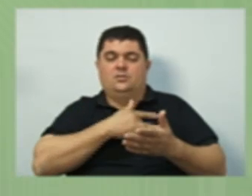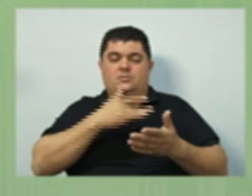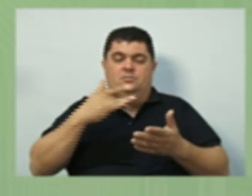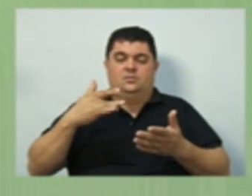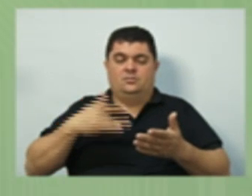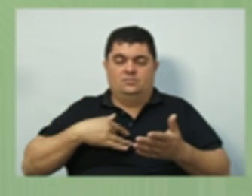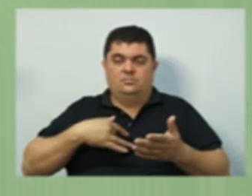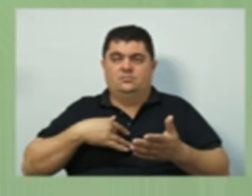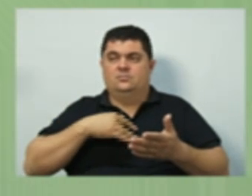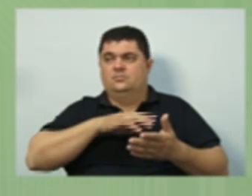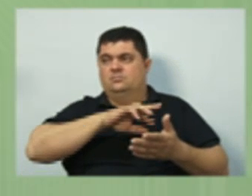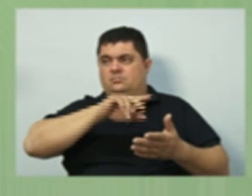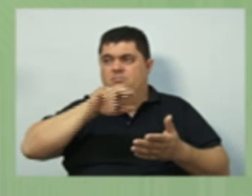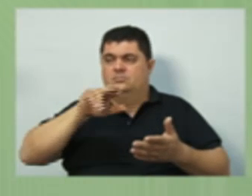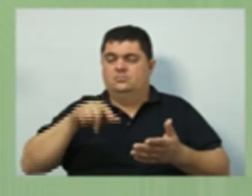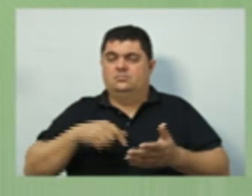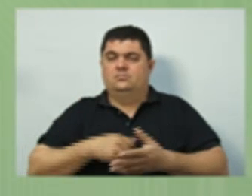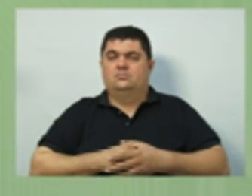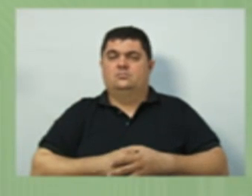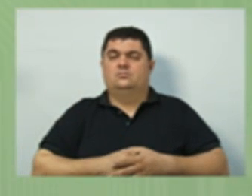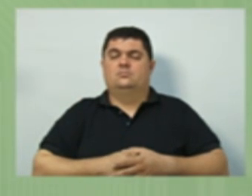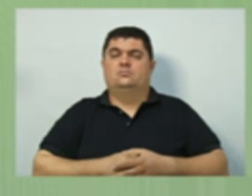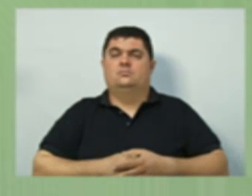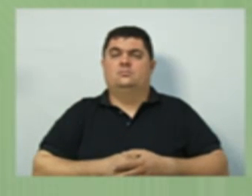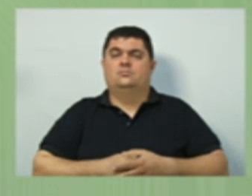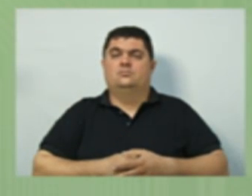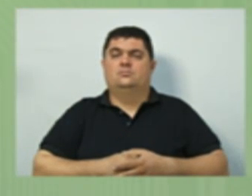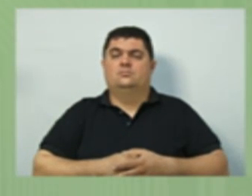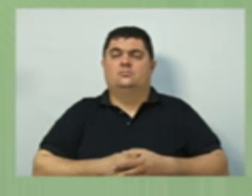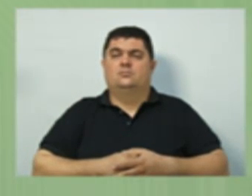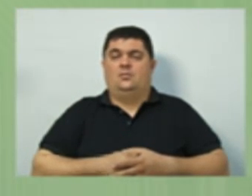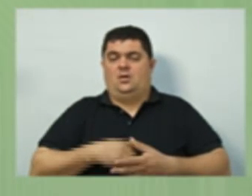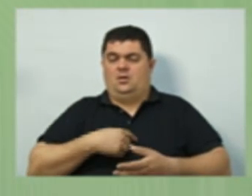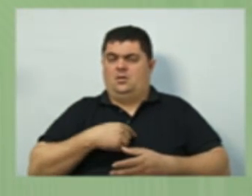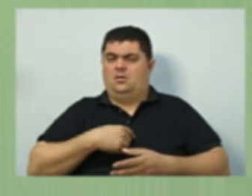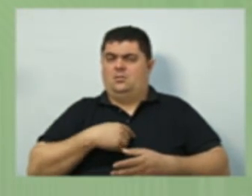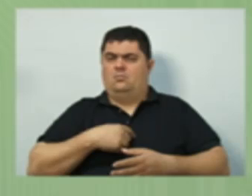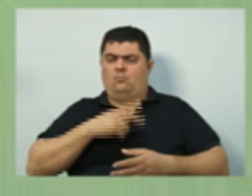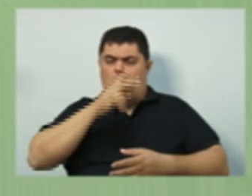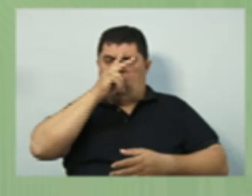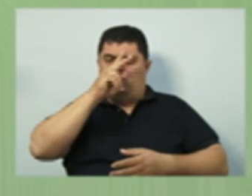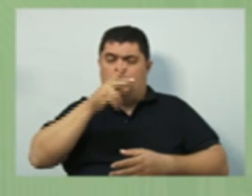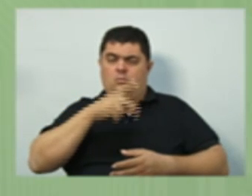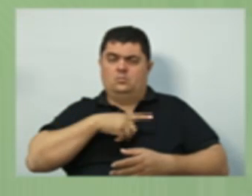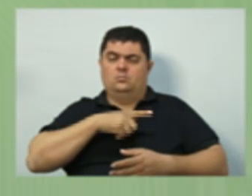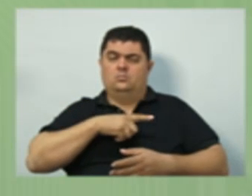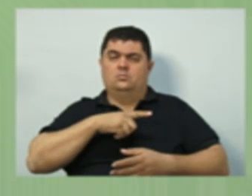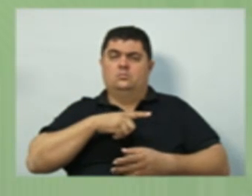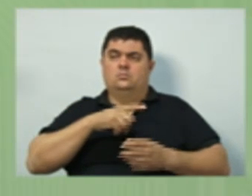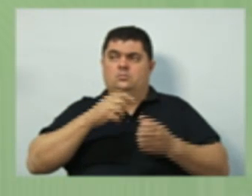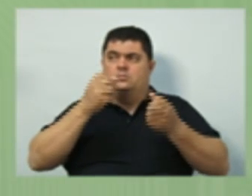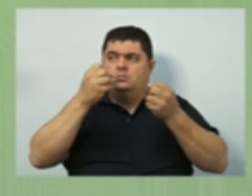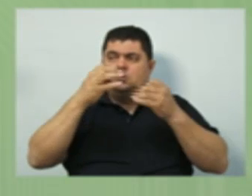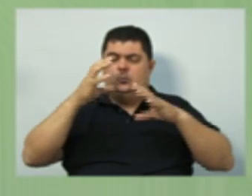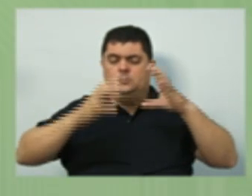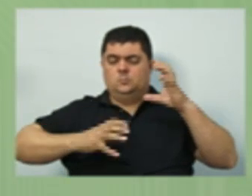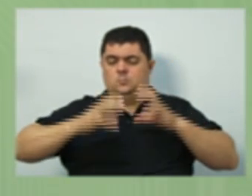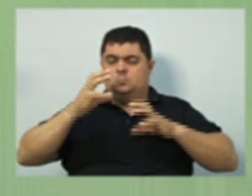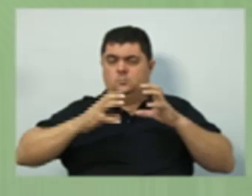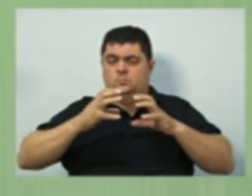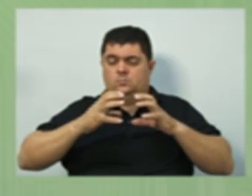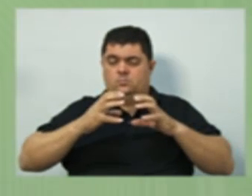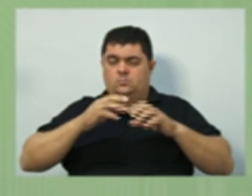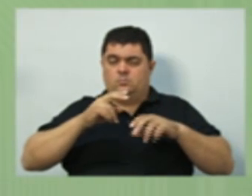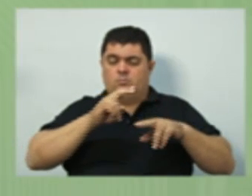saúde. Muito bem, é crítica essa imagem, né? Vamos à sentença. A discussão levantada